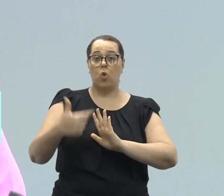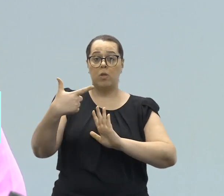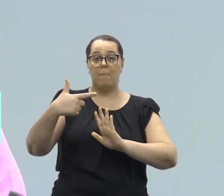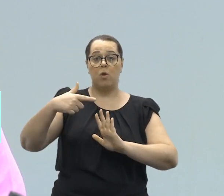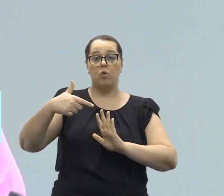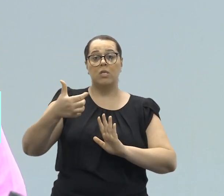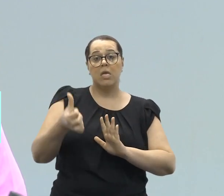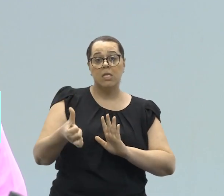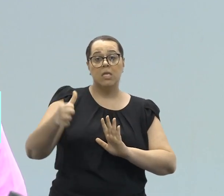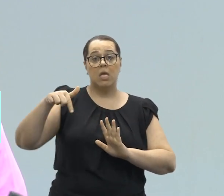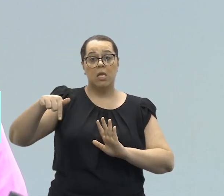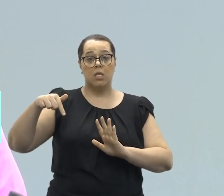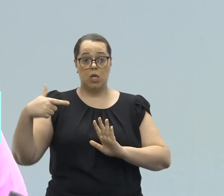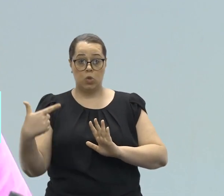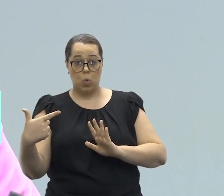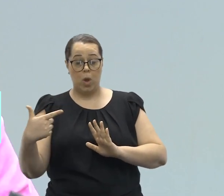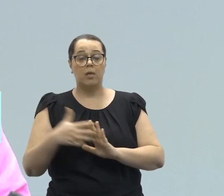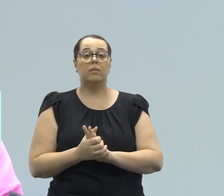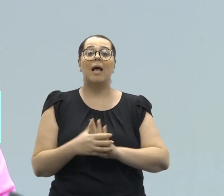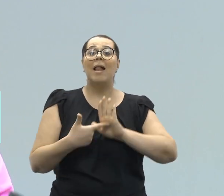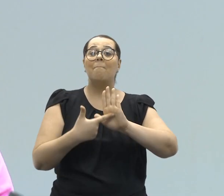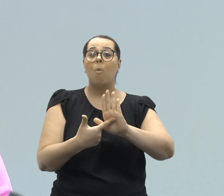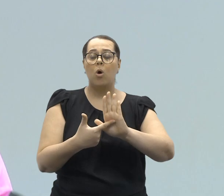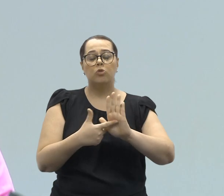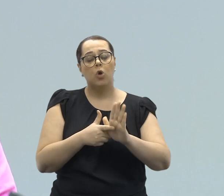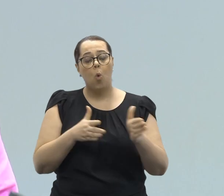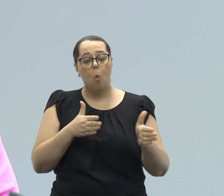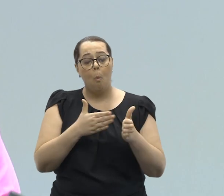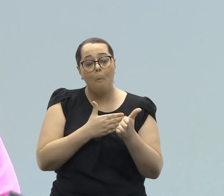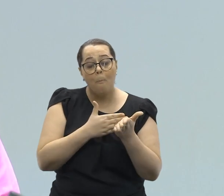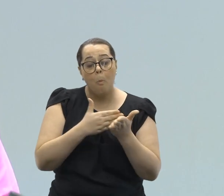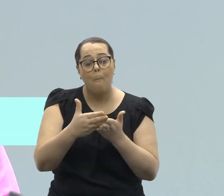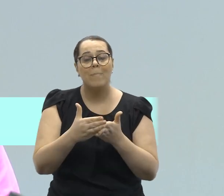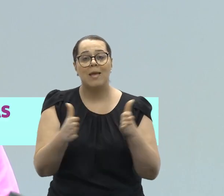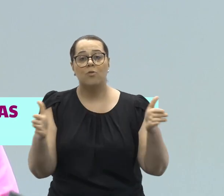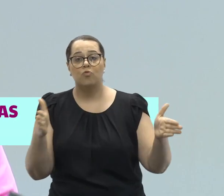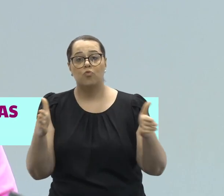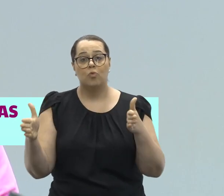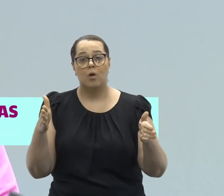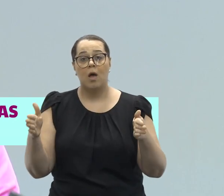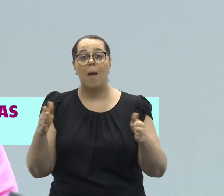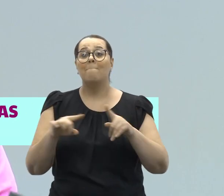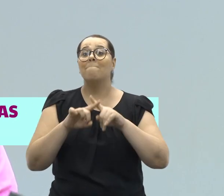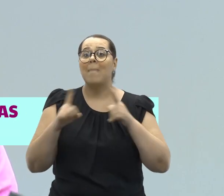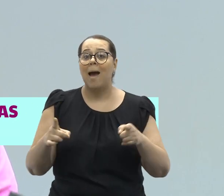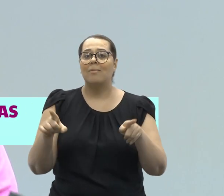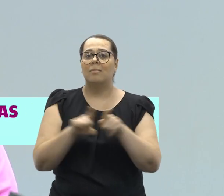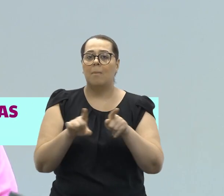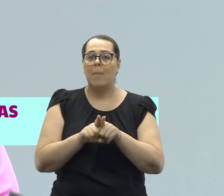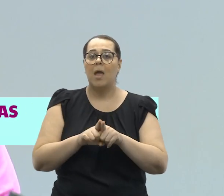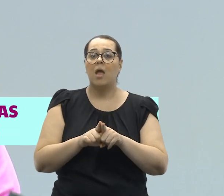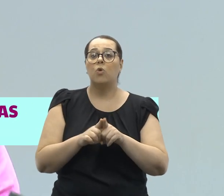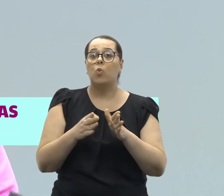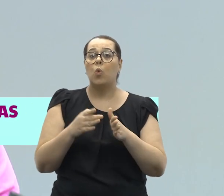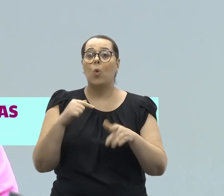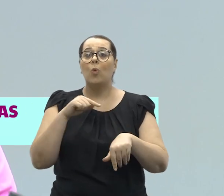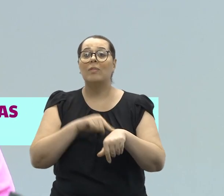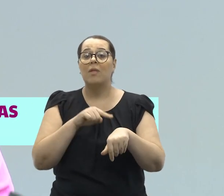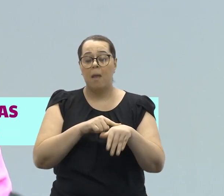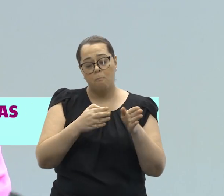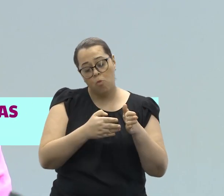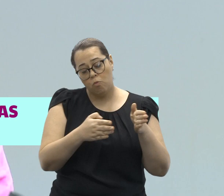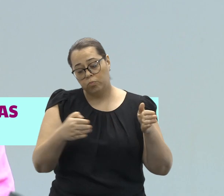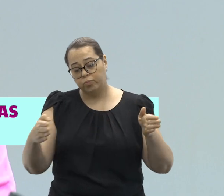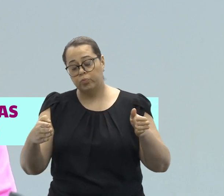12.732, ela determina não só um prazo para o início do tratamento, mas ela determina também um prazo para